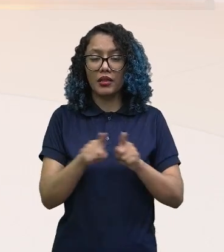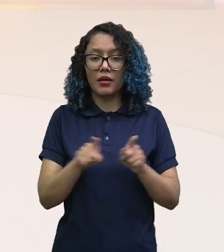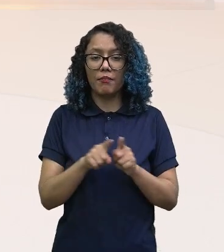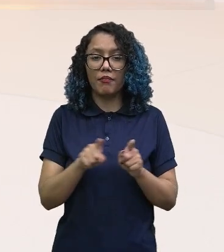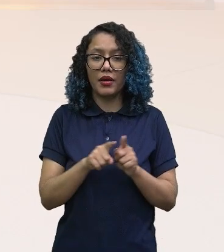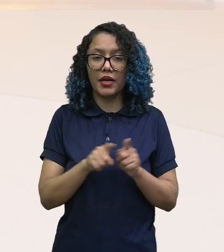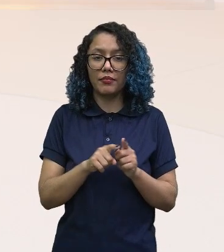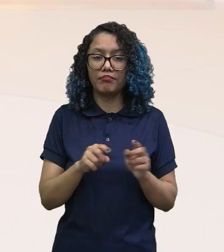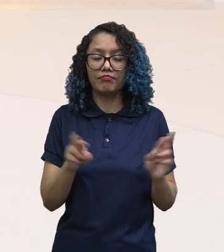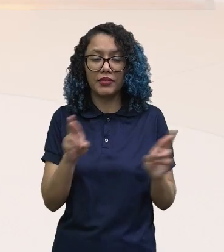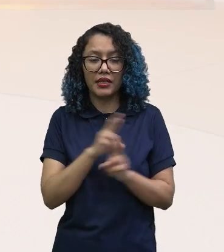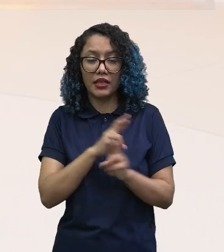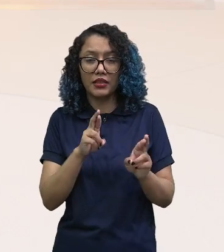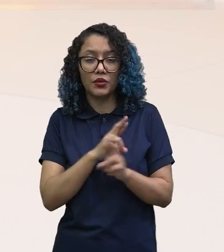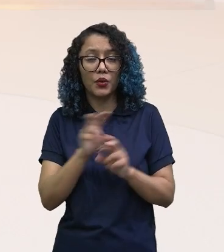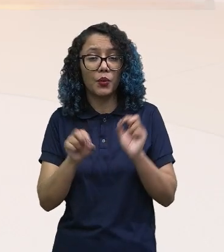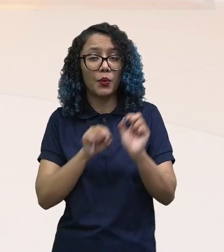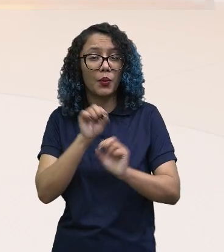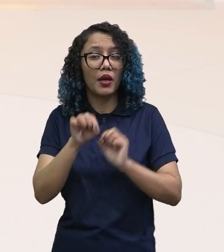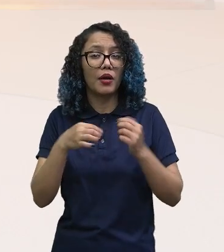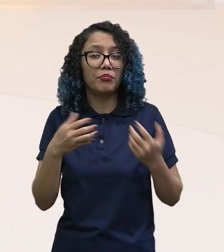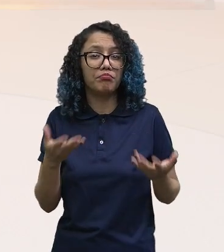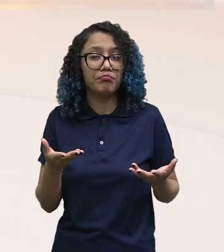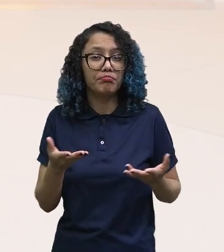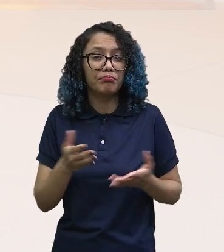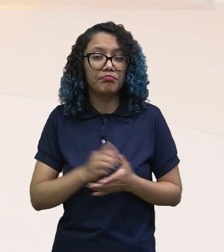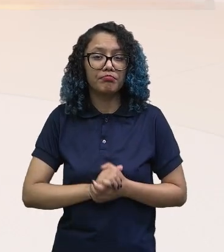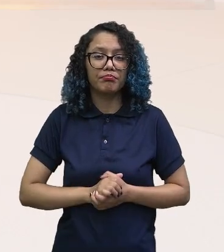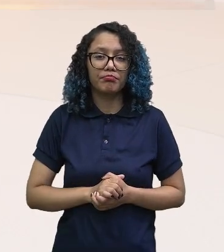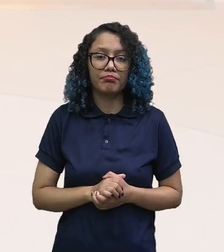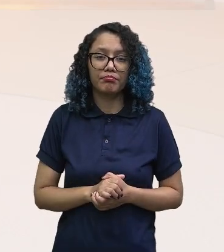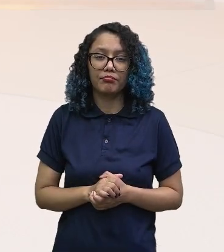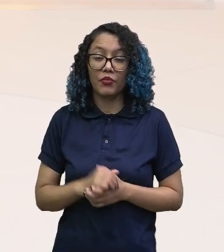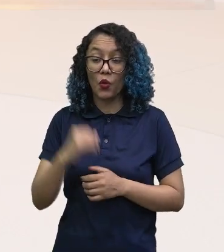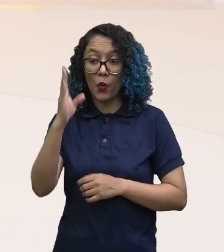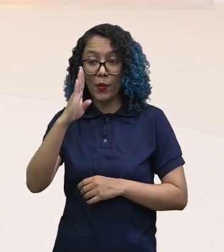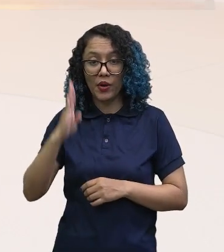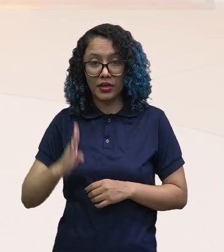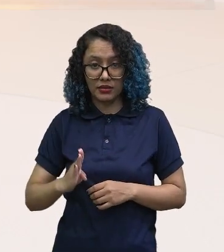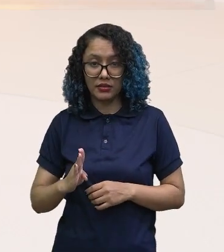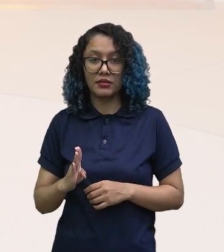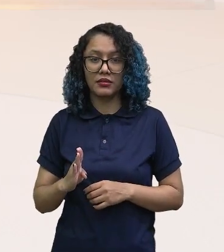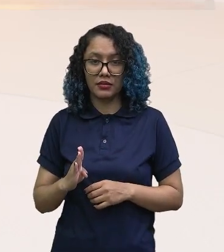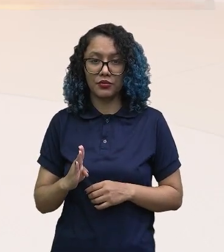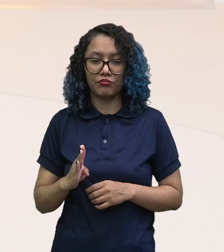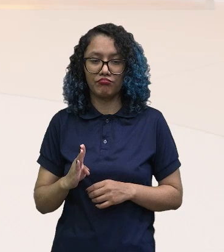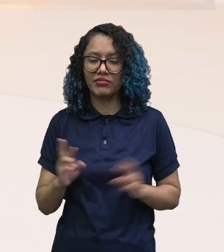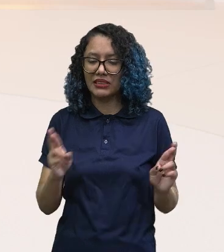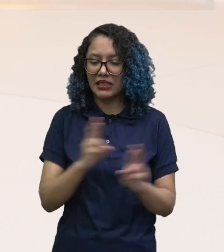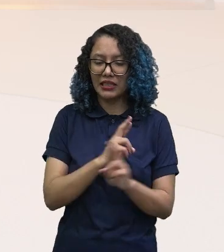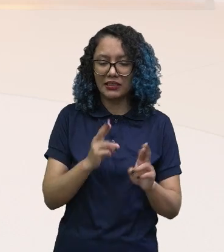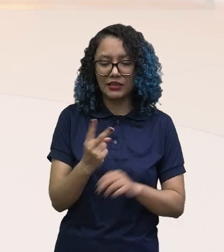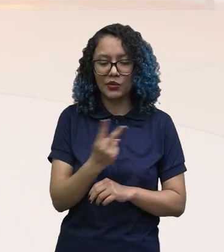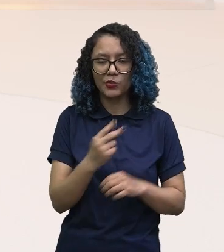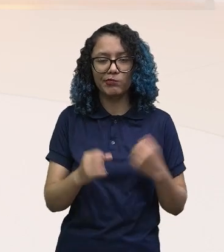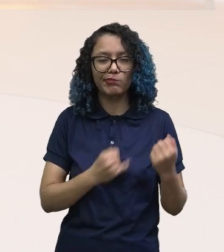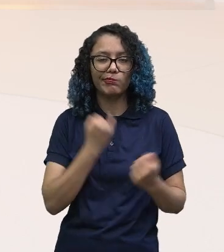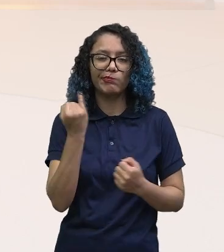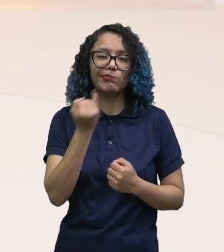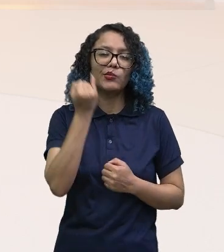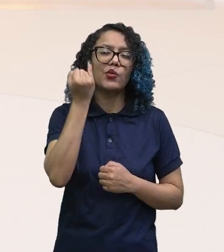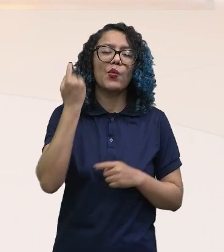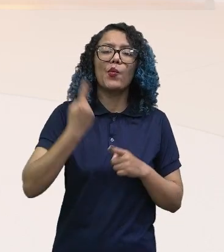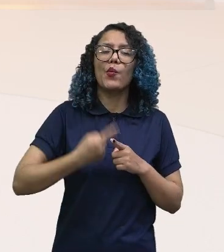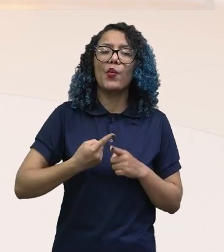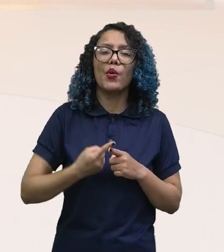e relacionar ela com o Brasil é muito importante. Afinal de contas, ela